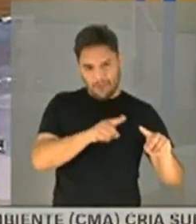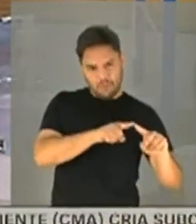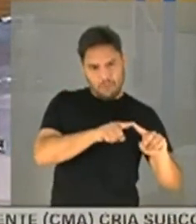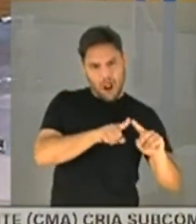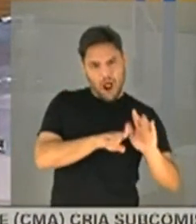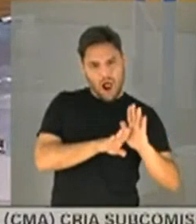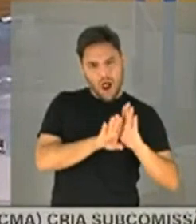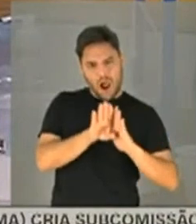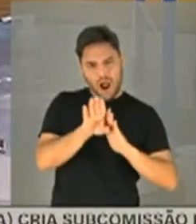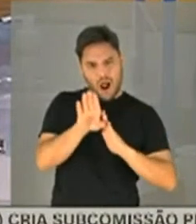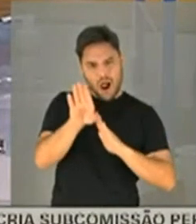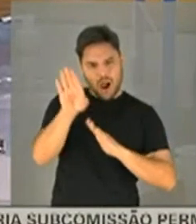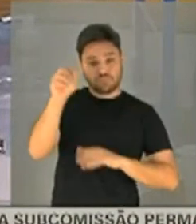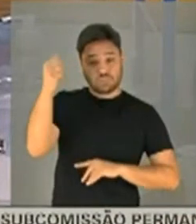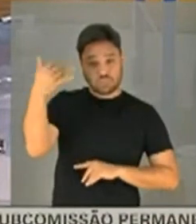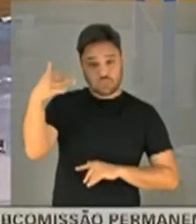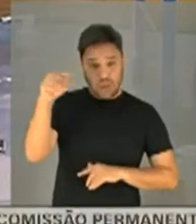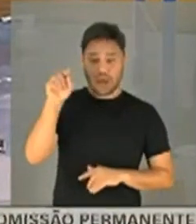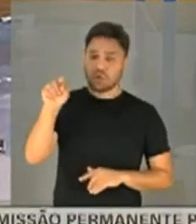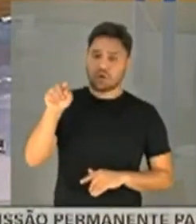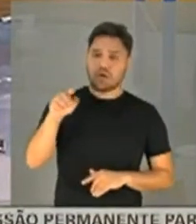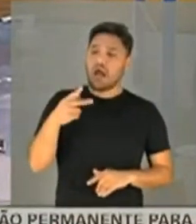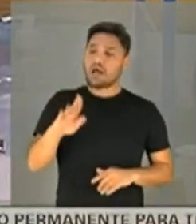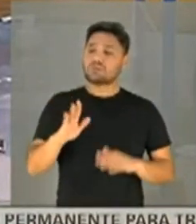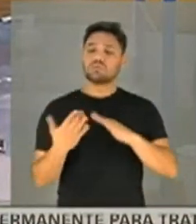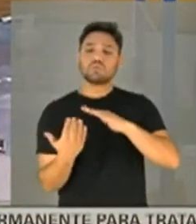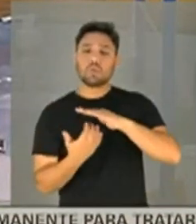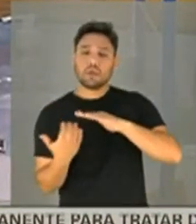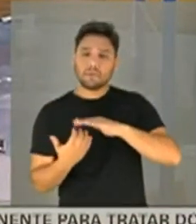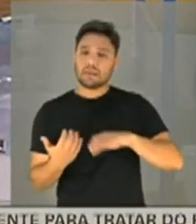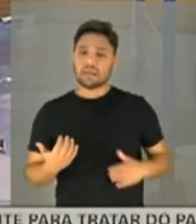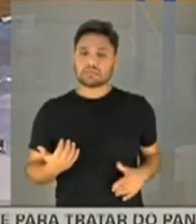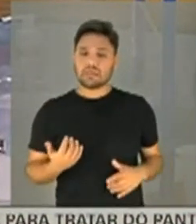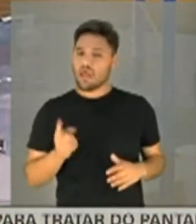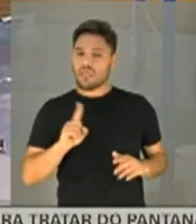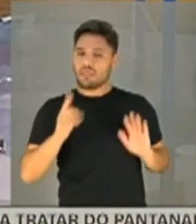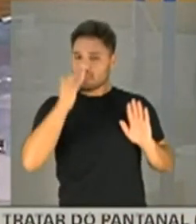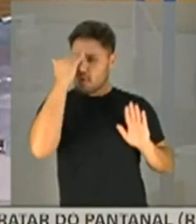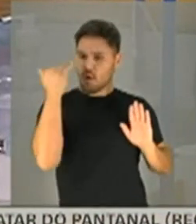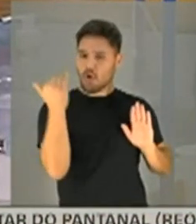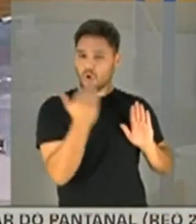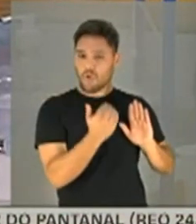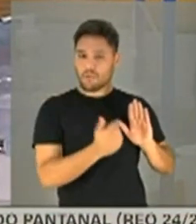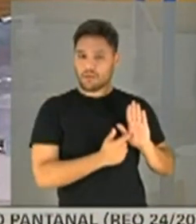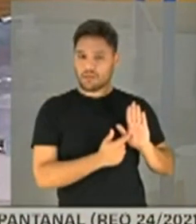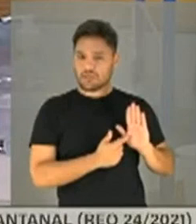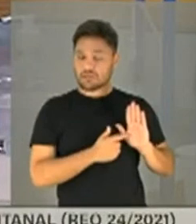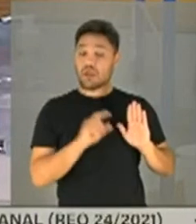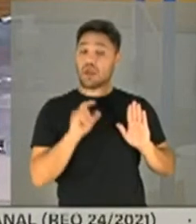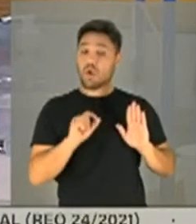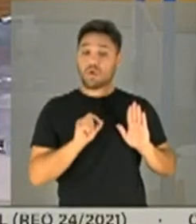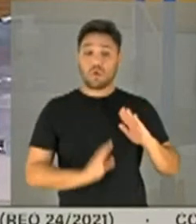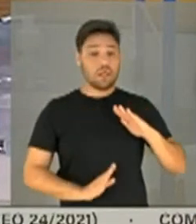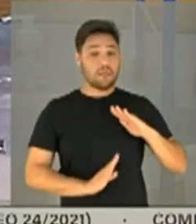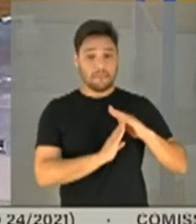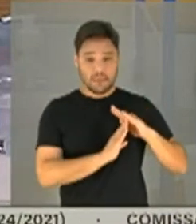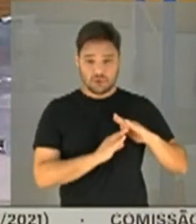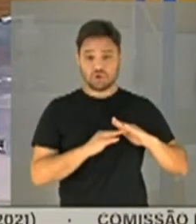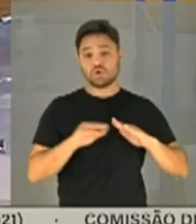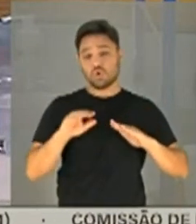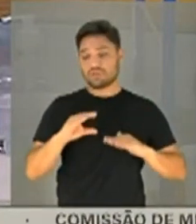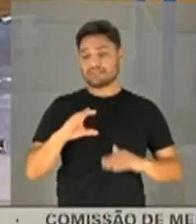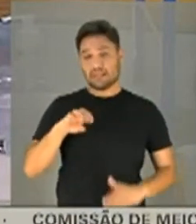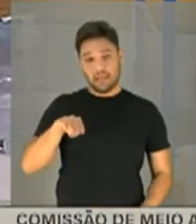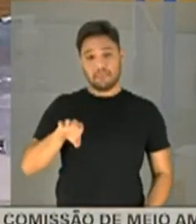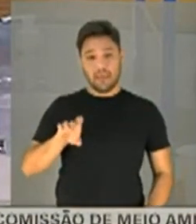específico, ivermectina, a sua empresa não obedeceu o que é permitido pelo